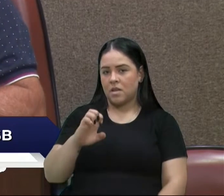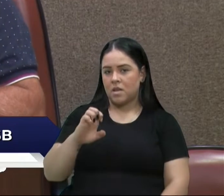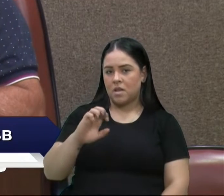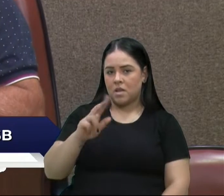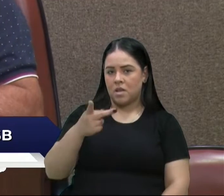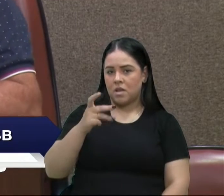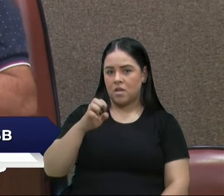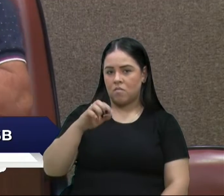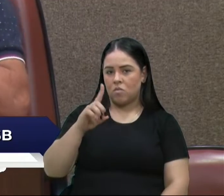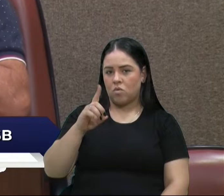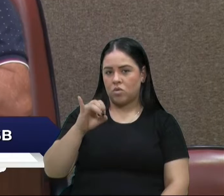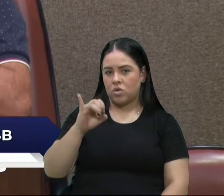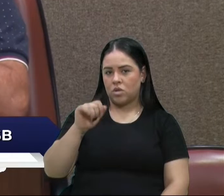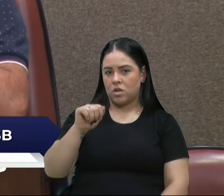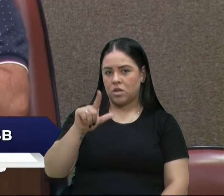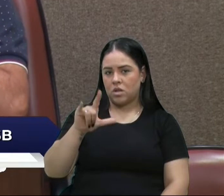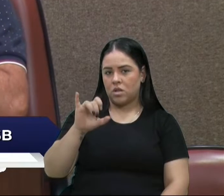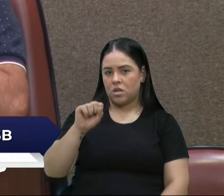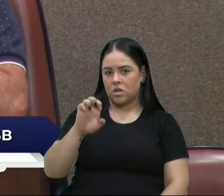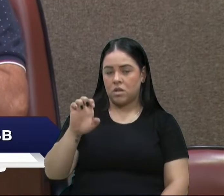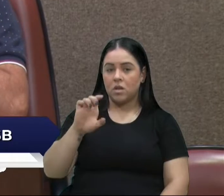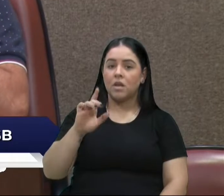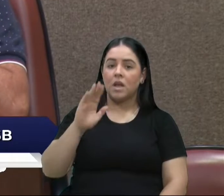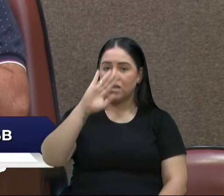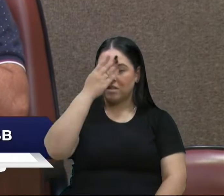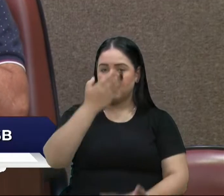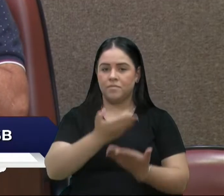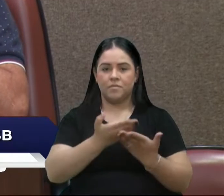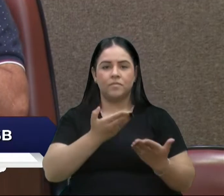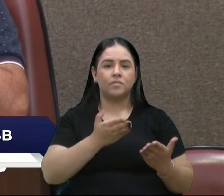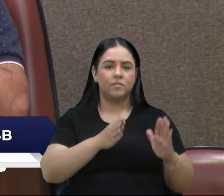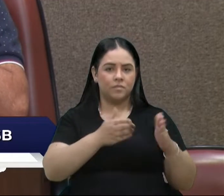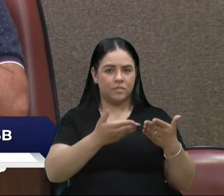sugiro que a Comissão da Saúde faça uma visita para o Hospital Pompeia.